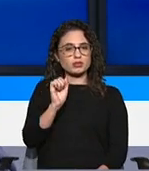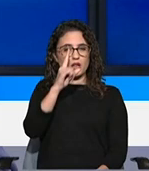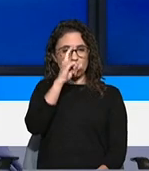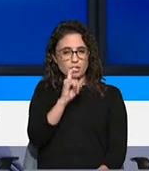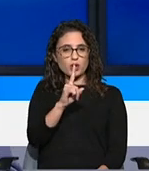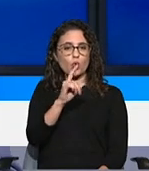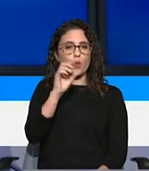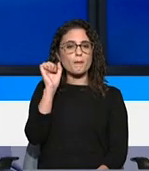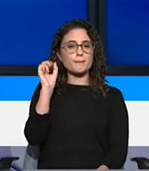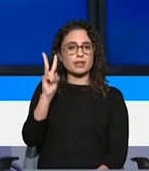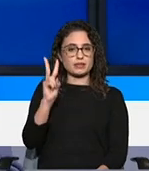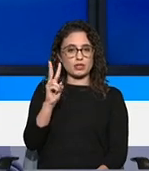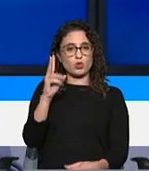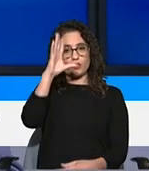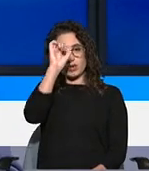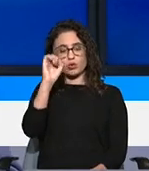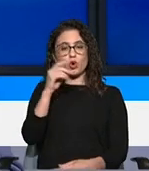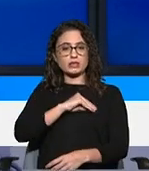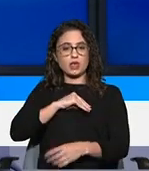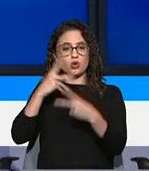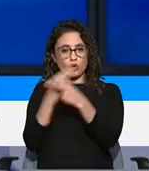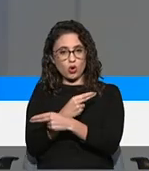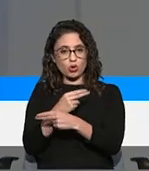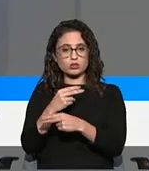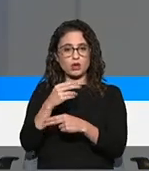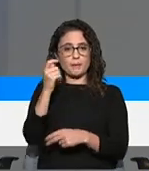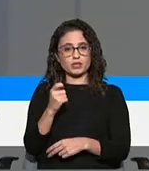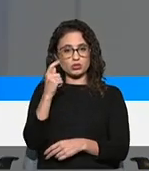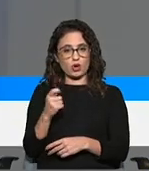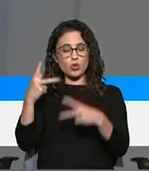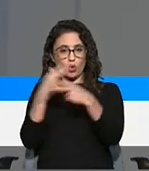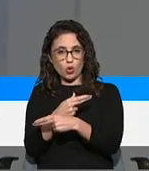governo no corte de Salários no corte de pensões no corte